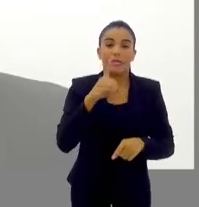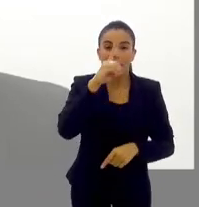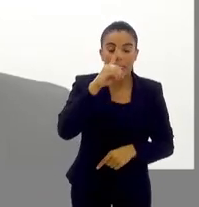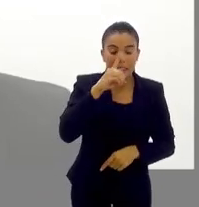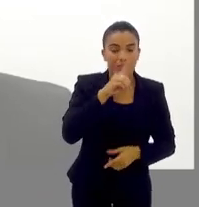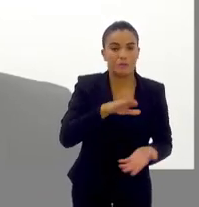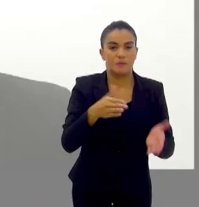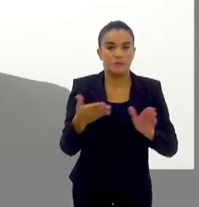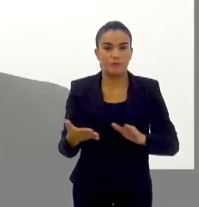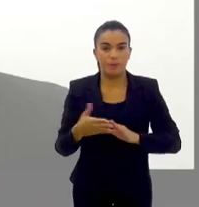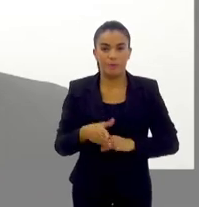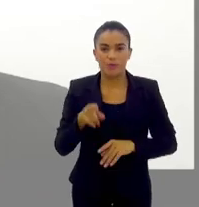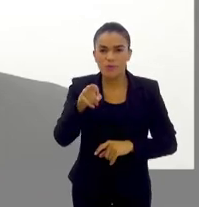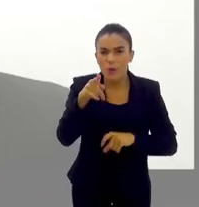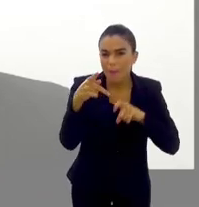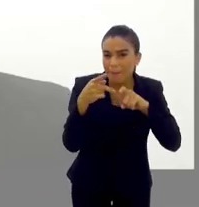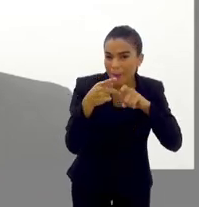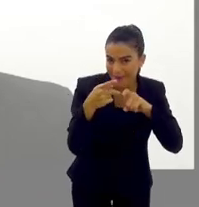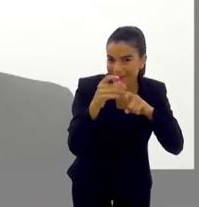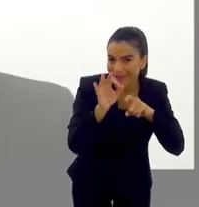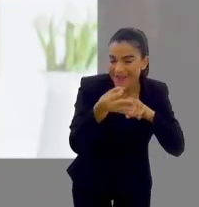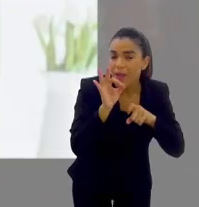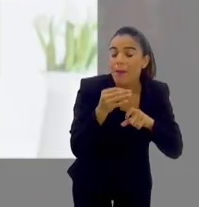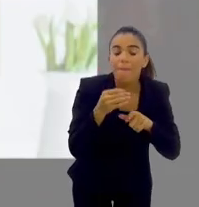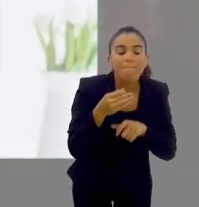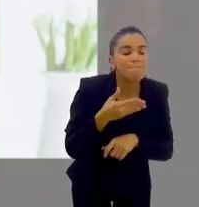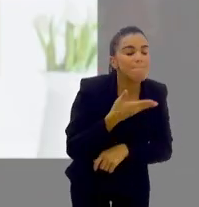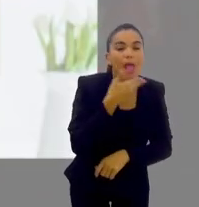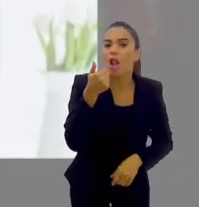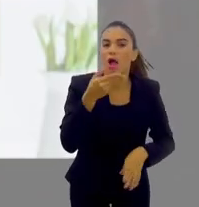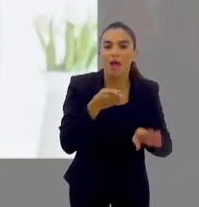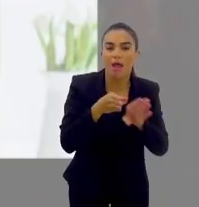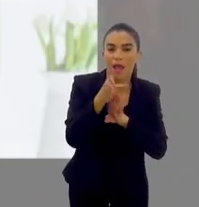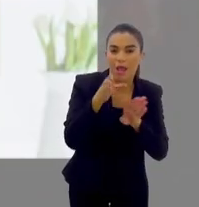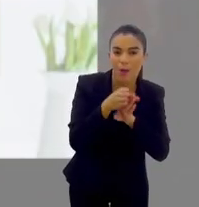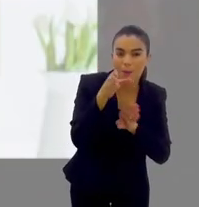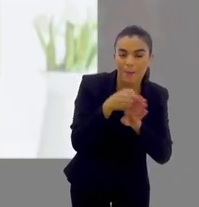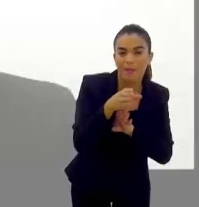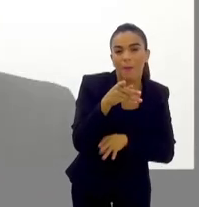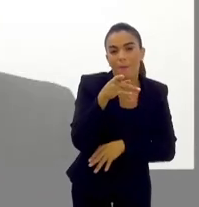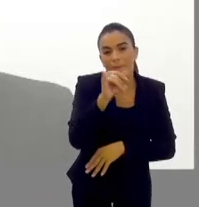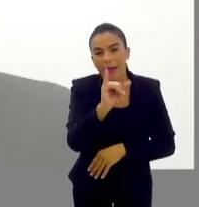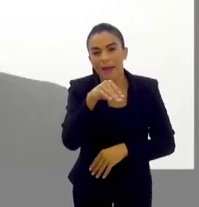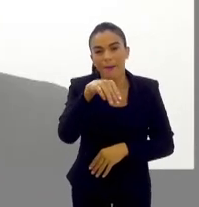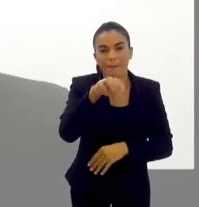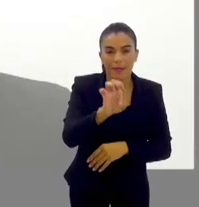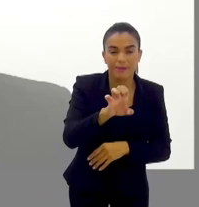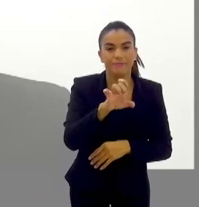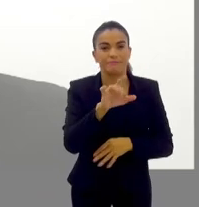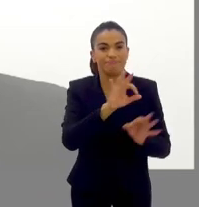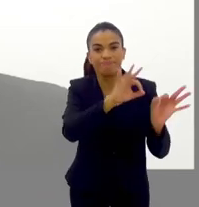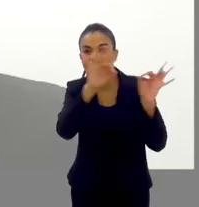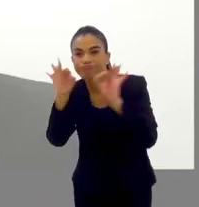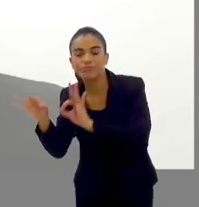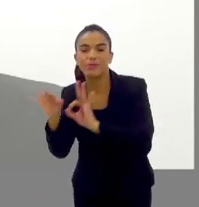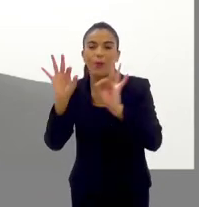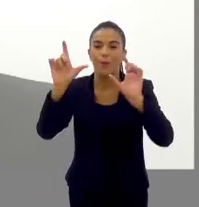pior. Enquanto pediatra, doutor, qual a maior recomendação assim, para os pais, né, as mães que estão nos